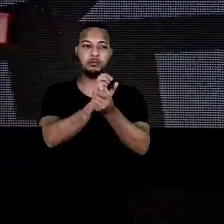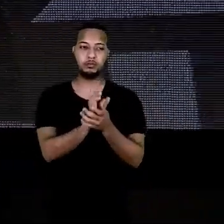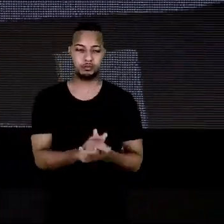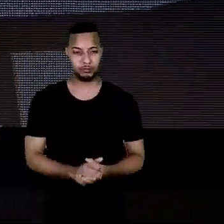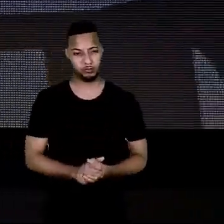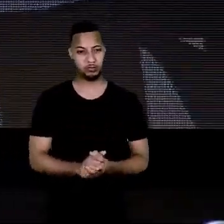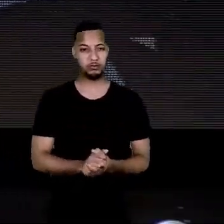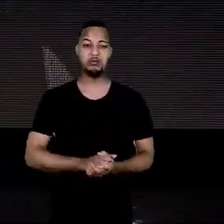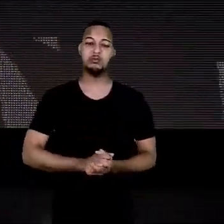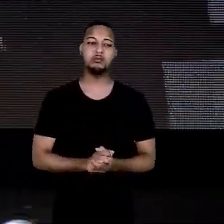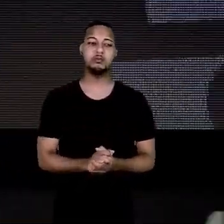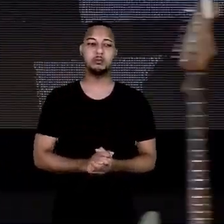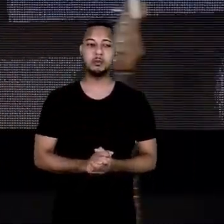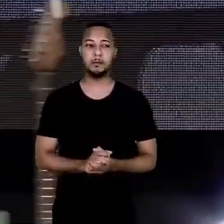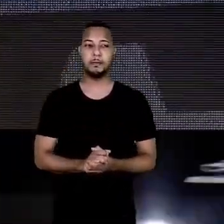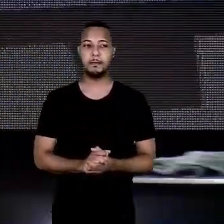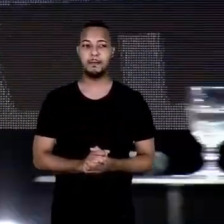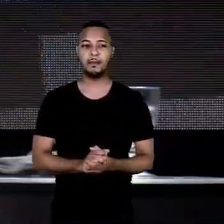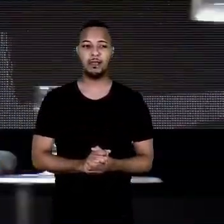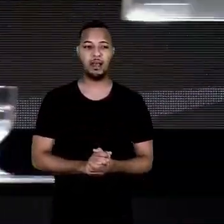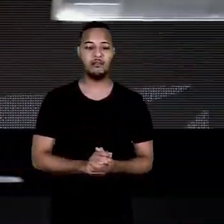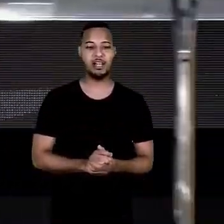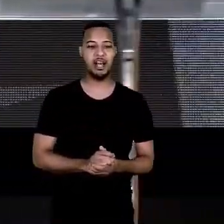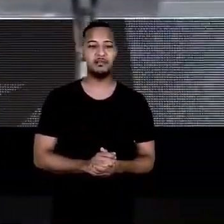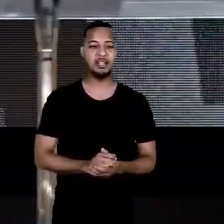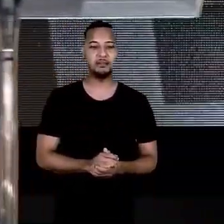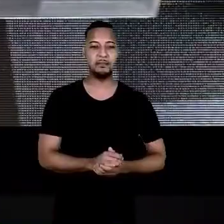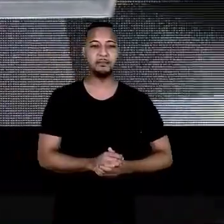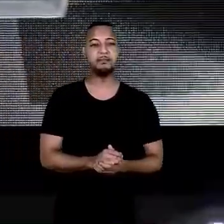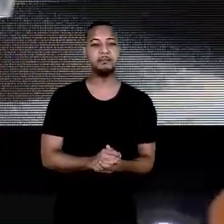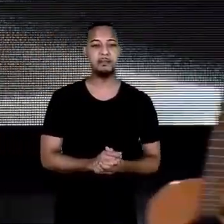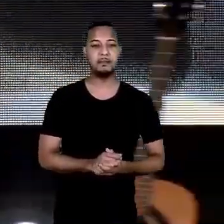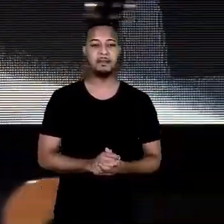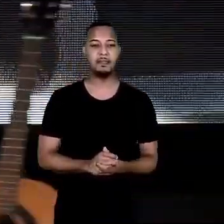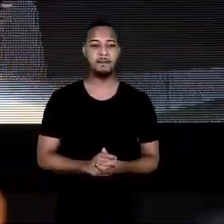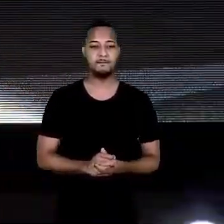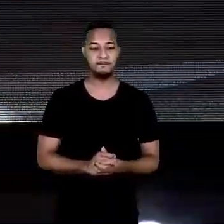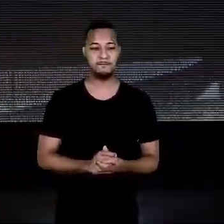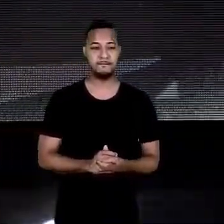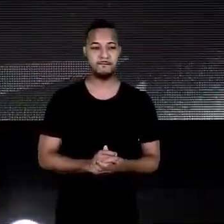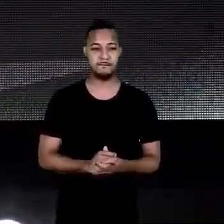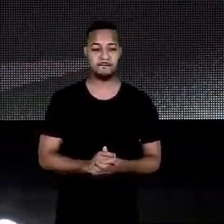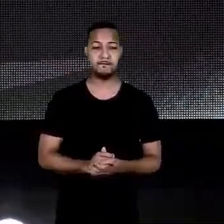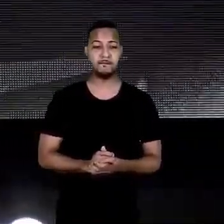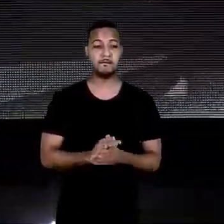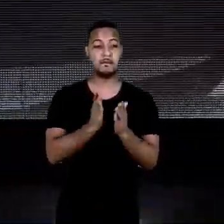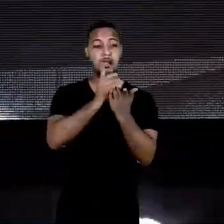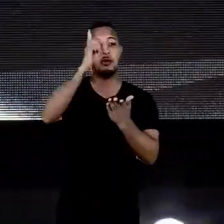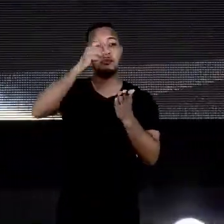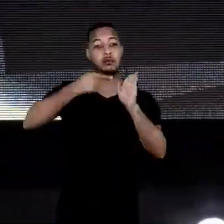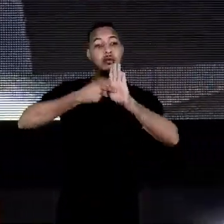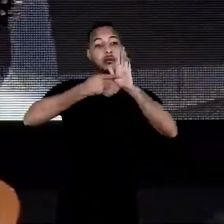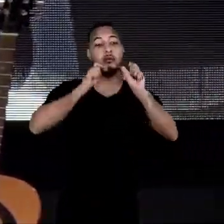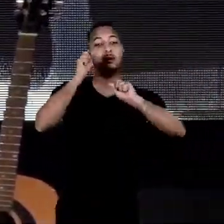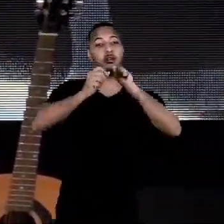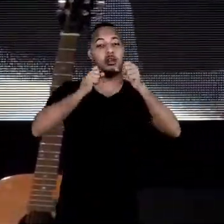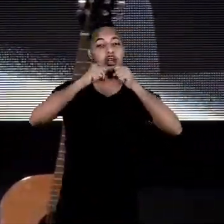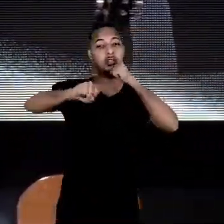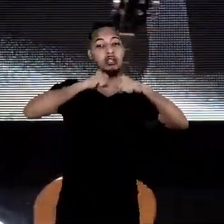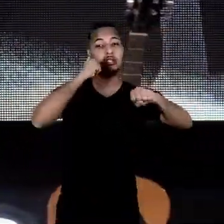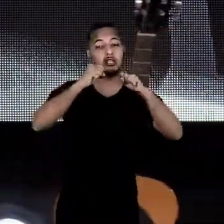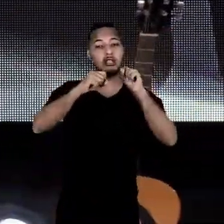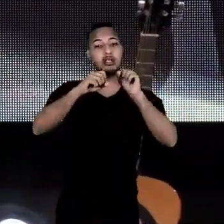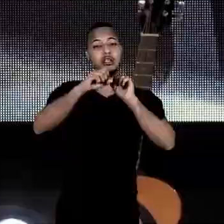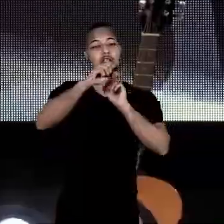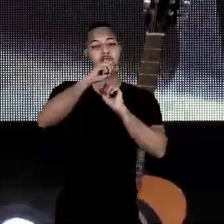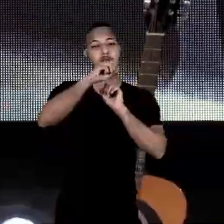ele: identifique o seu cativeiro. A Bíblia diz em Salmos 142,